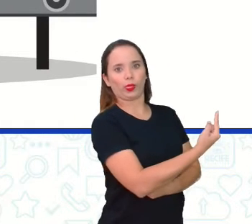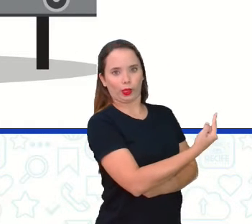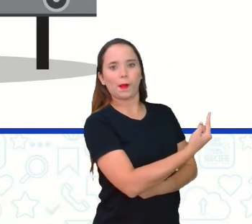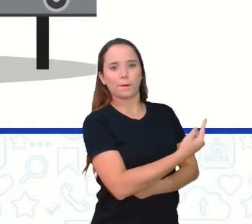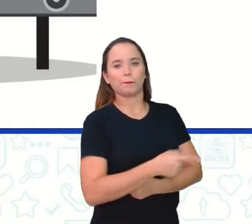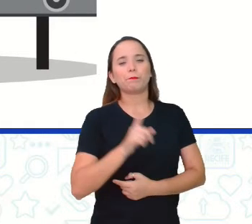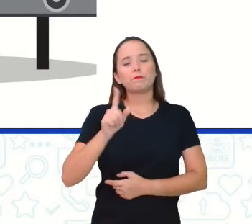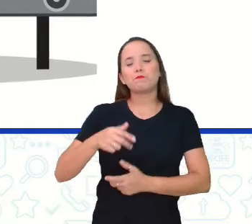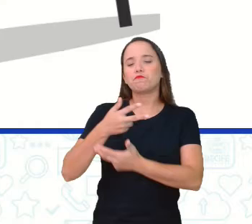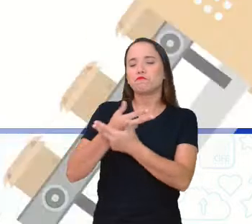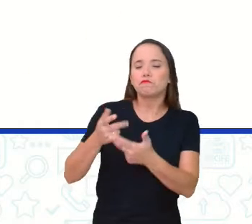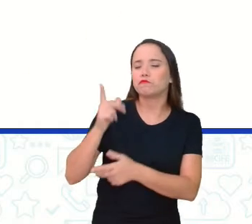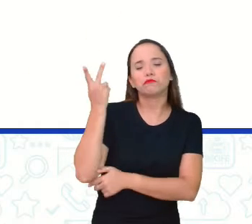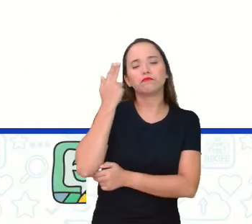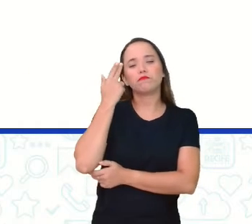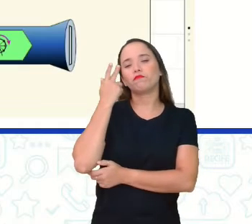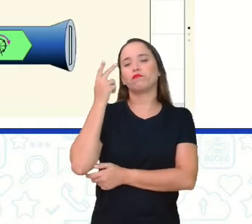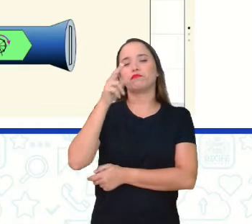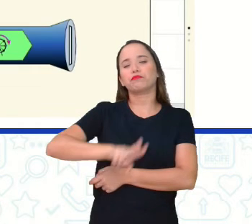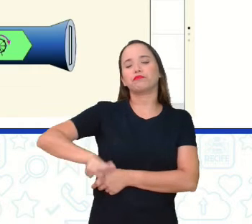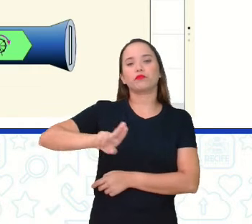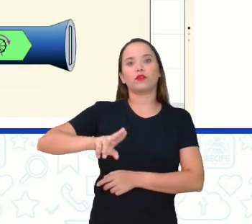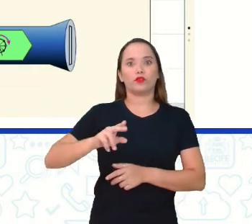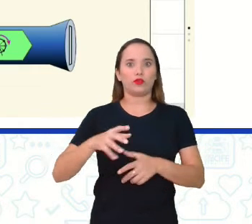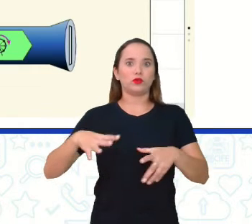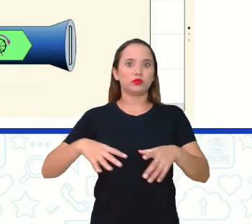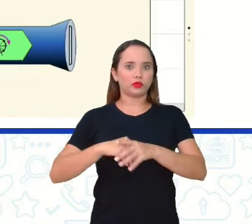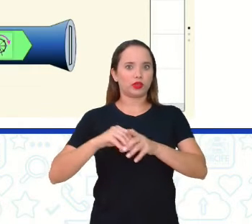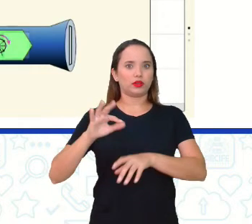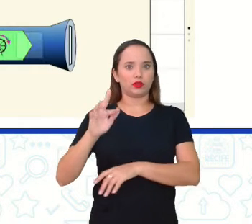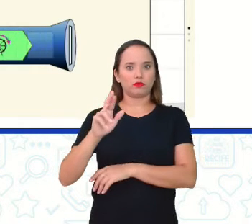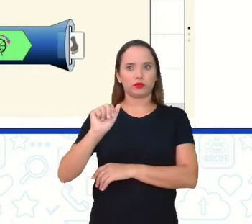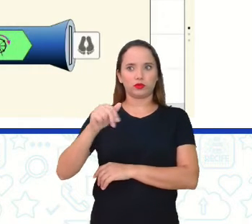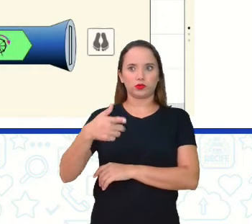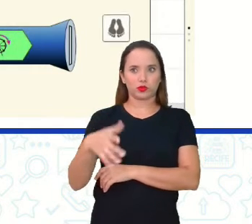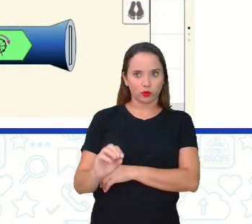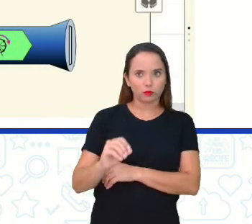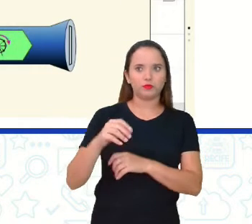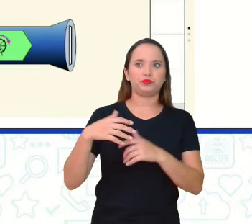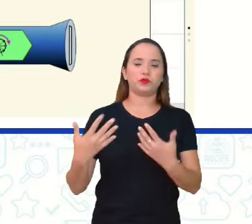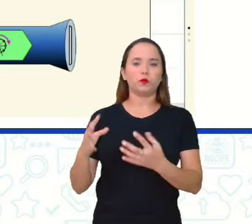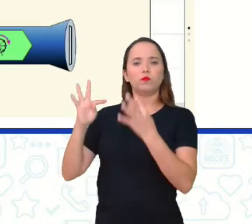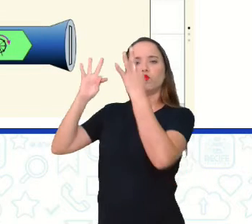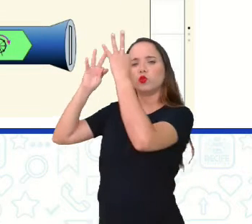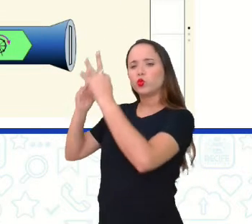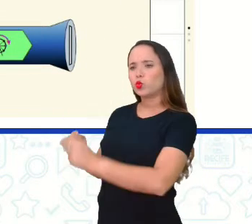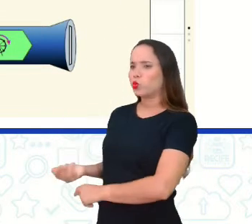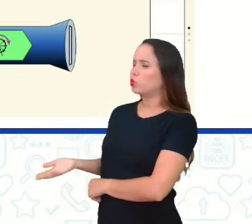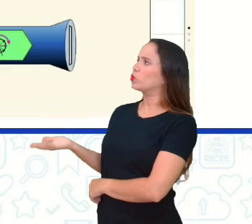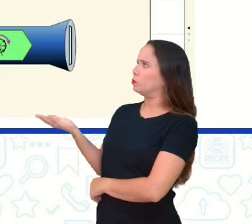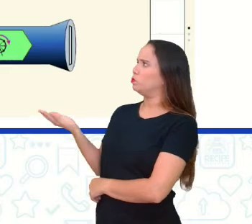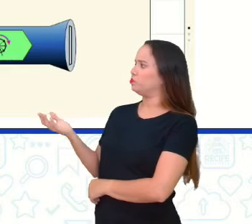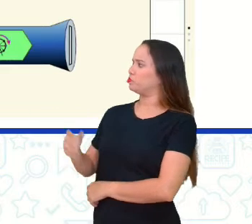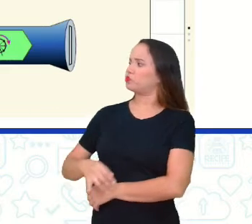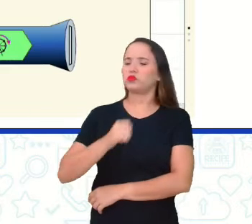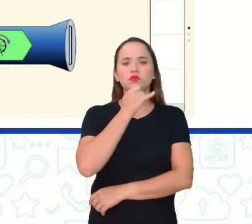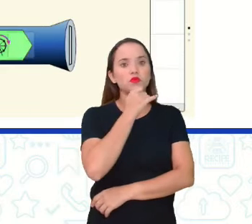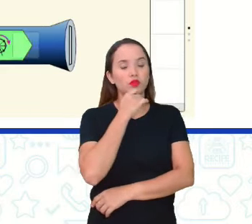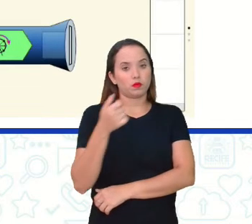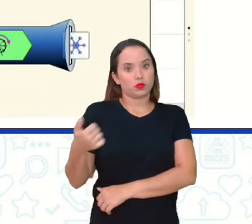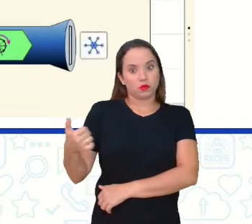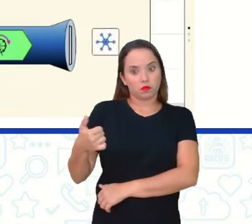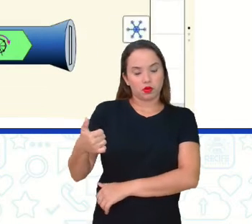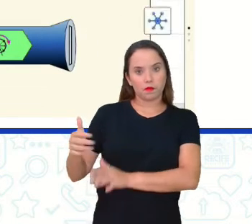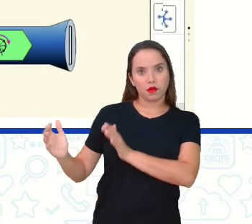muito comum que a gente utiliza para as funções. Então, todos esses exemplos que eu mostrei nessa primeira parte da aula